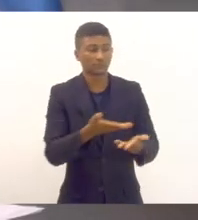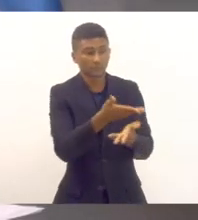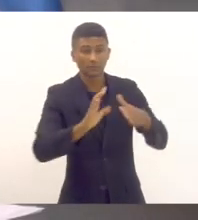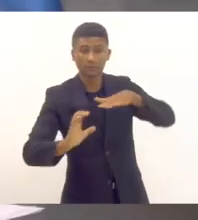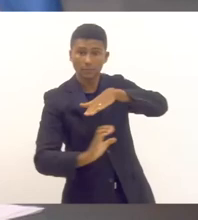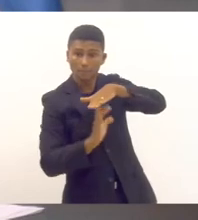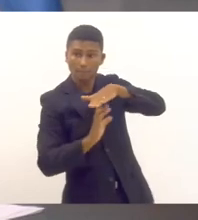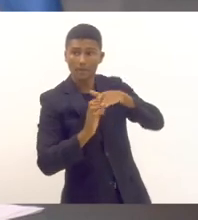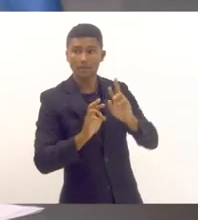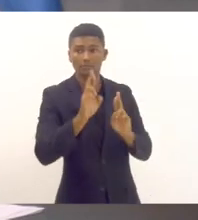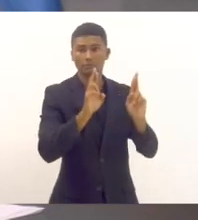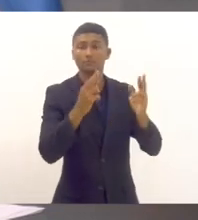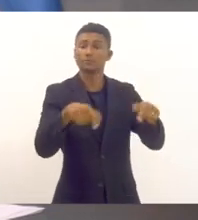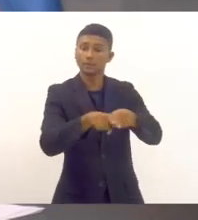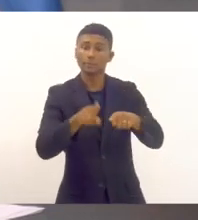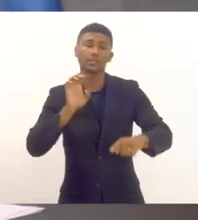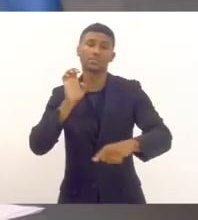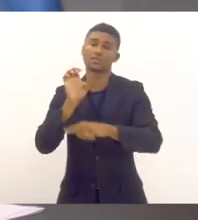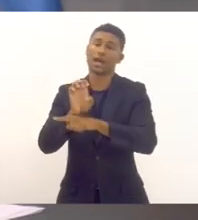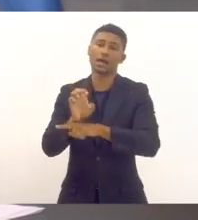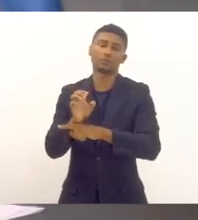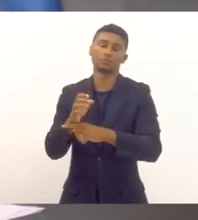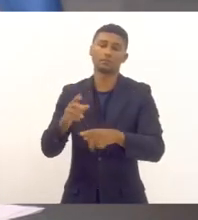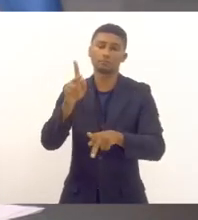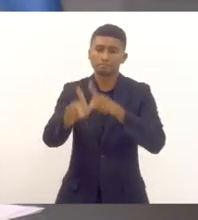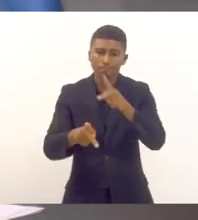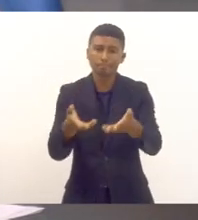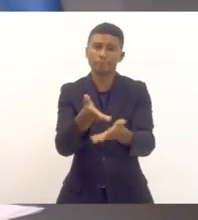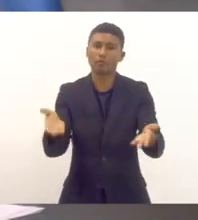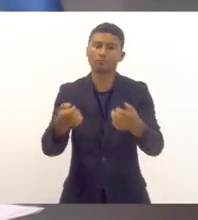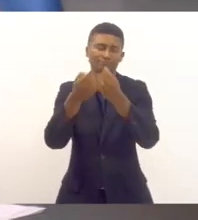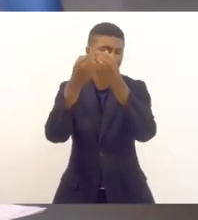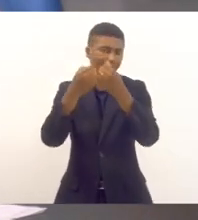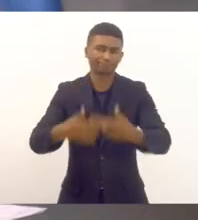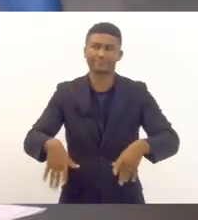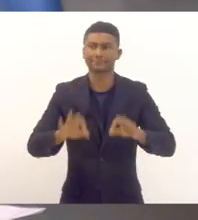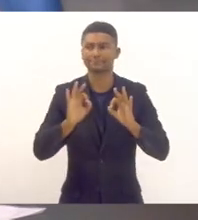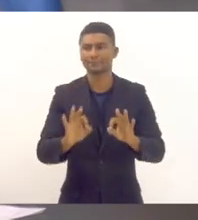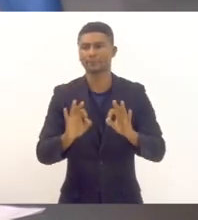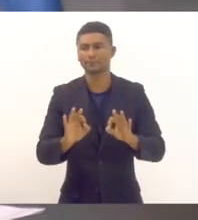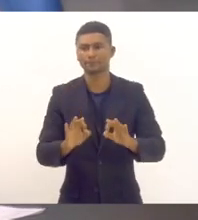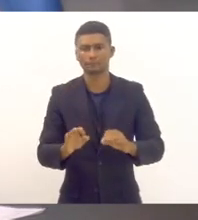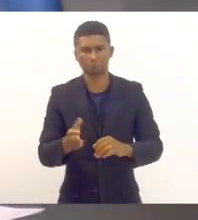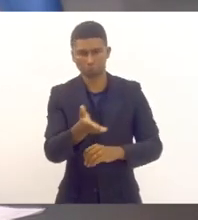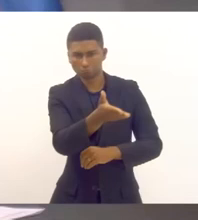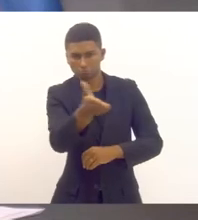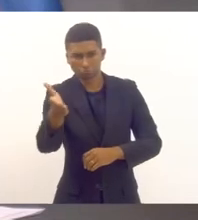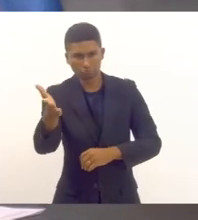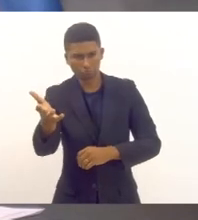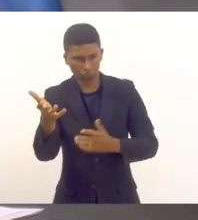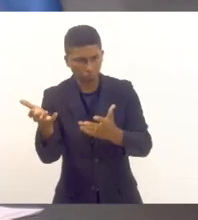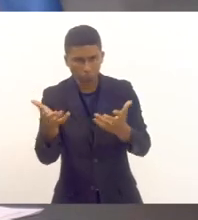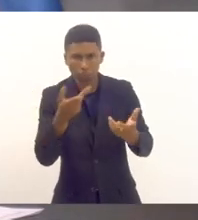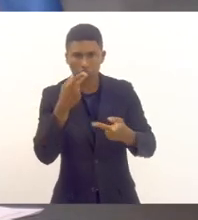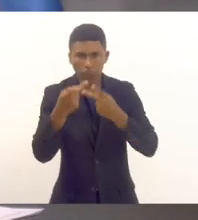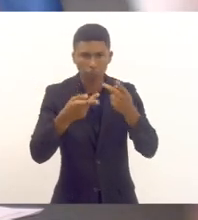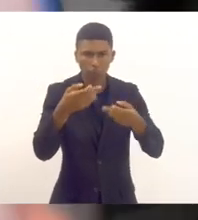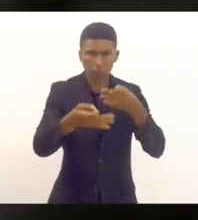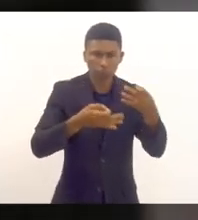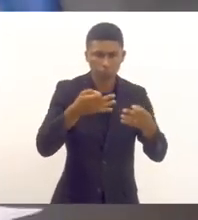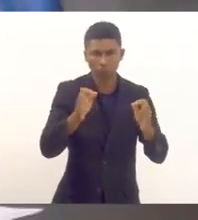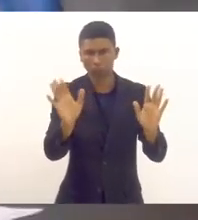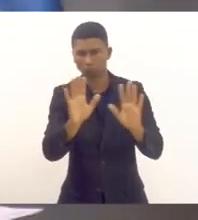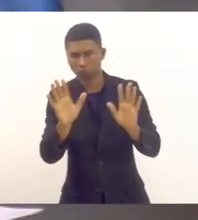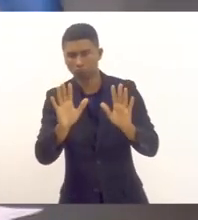mas o mais importante, para o Estado como um todo e para a população fluminense. É, alguém quer fazer uso da palavra? Não? Tudo